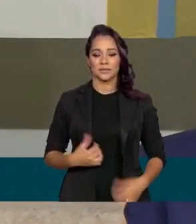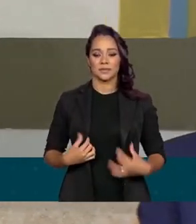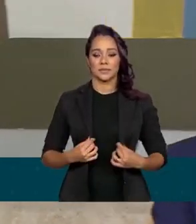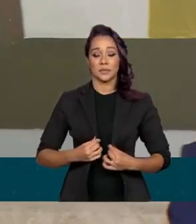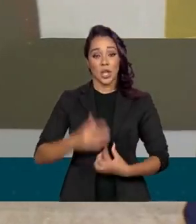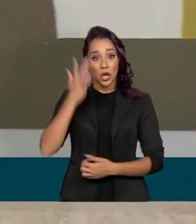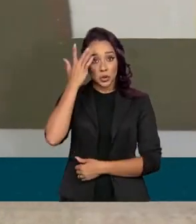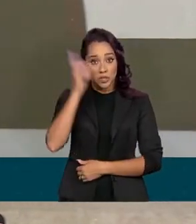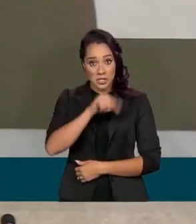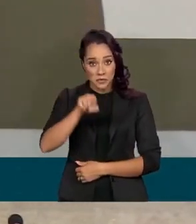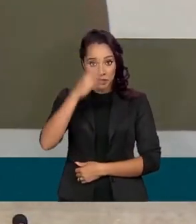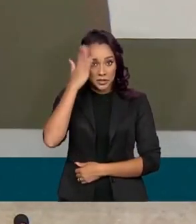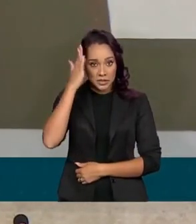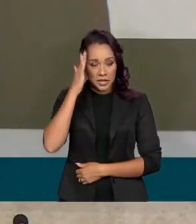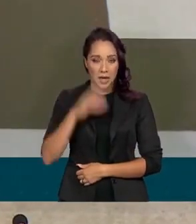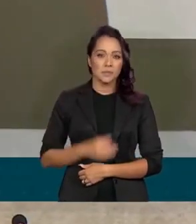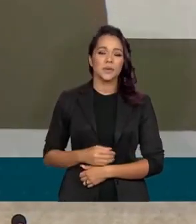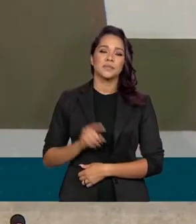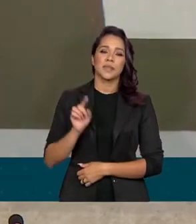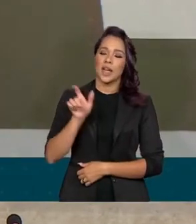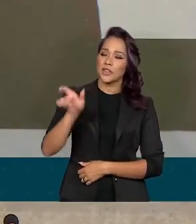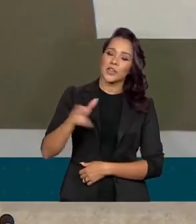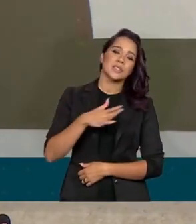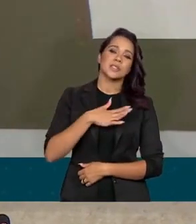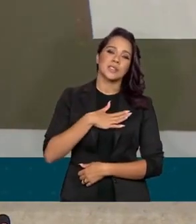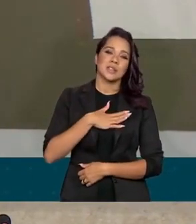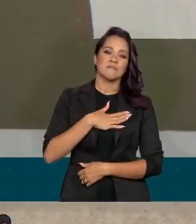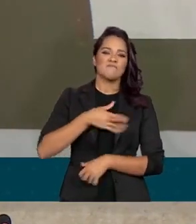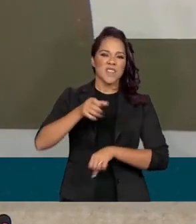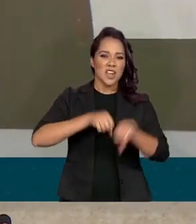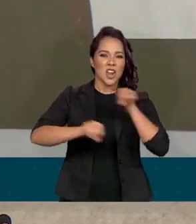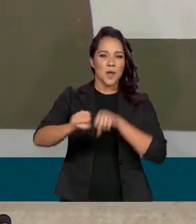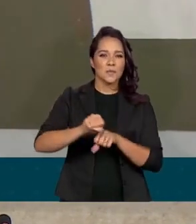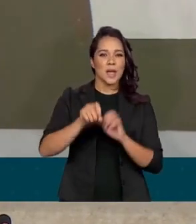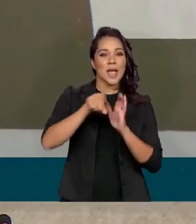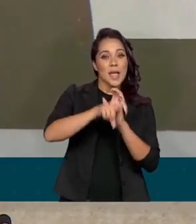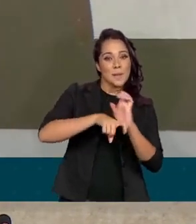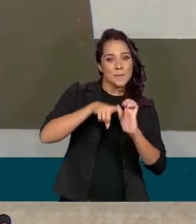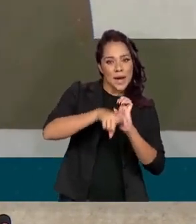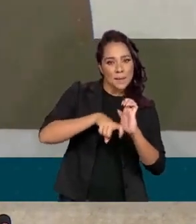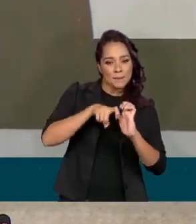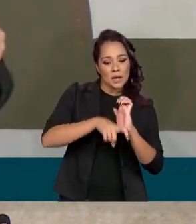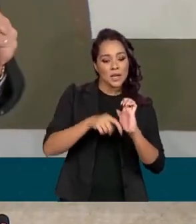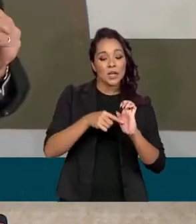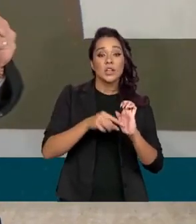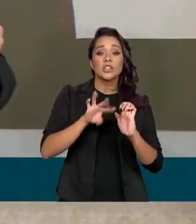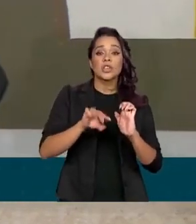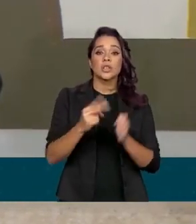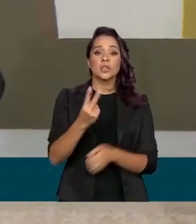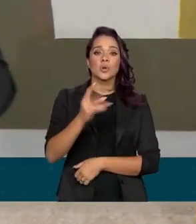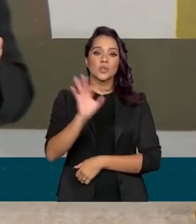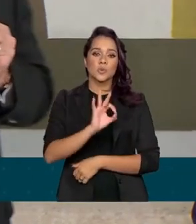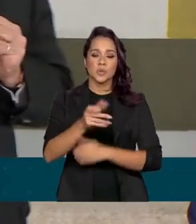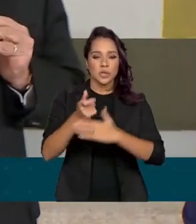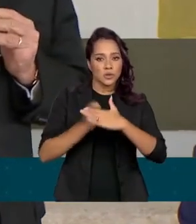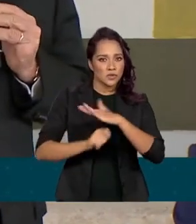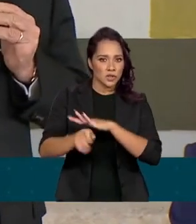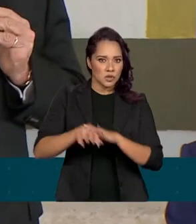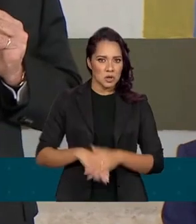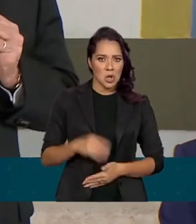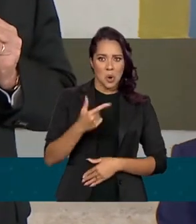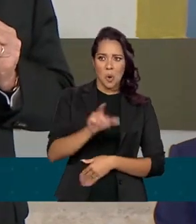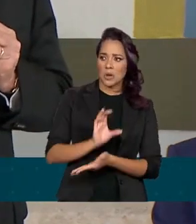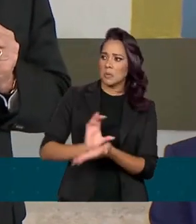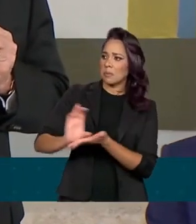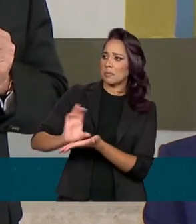Não sei se você sabe, a nossa querida e heróica Embrapa só tem 2% de investimento, o resto